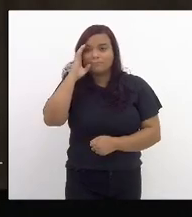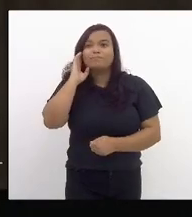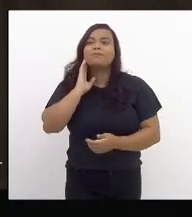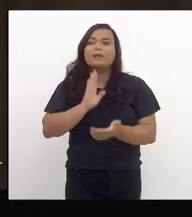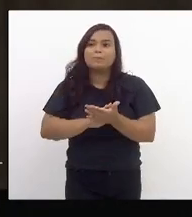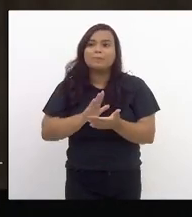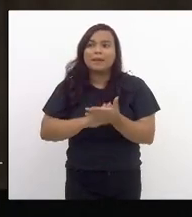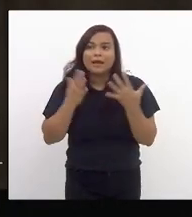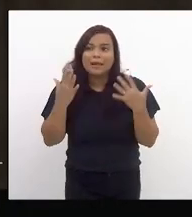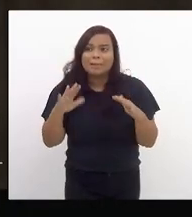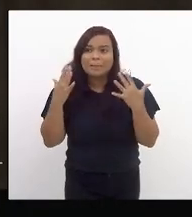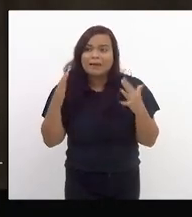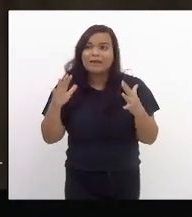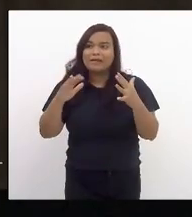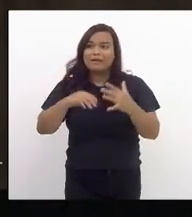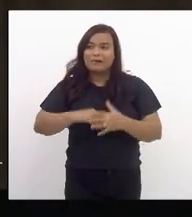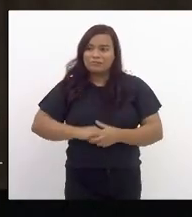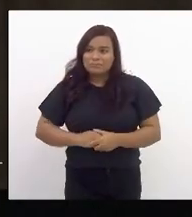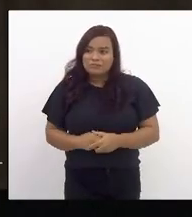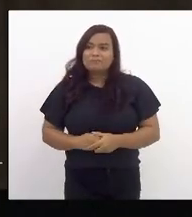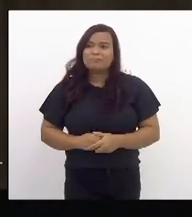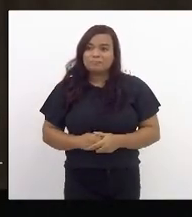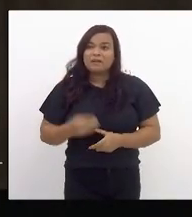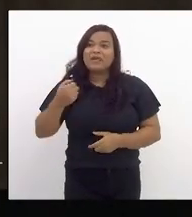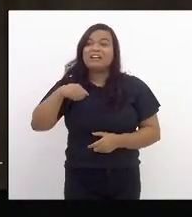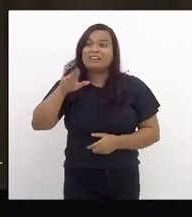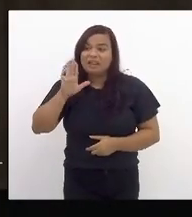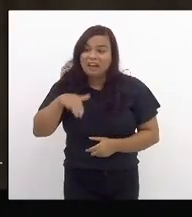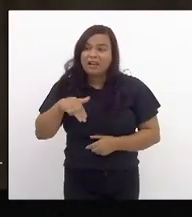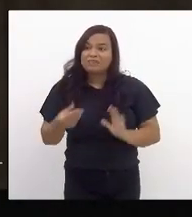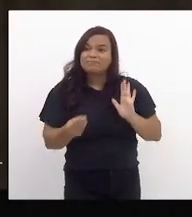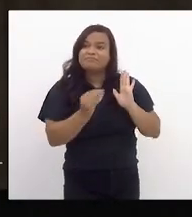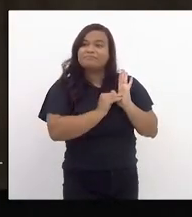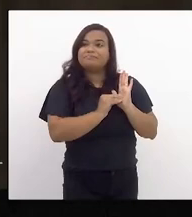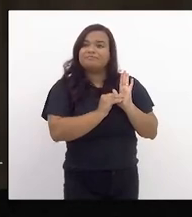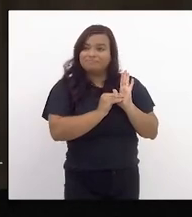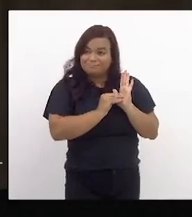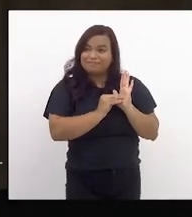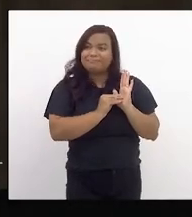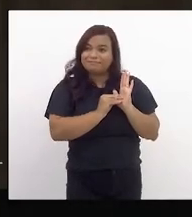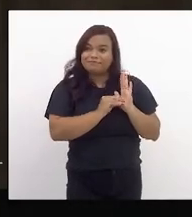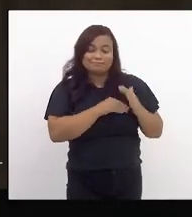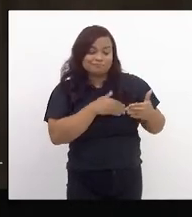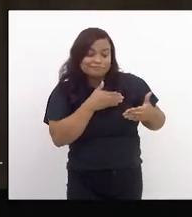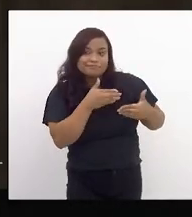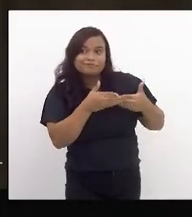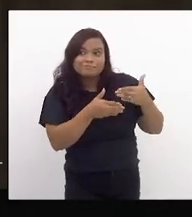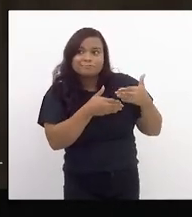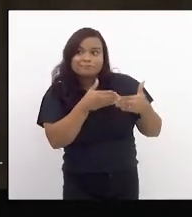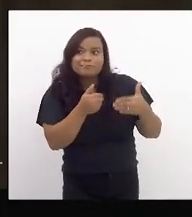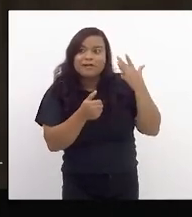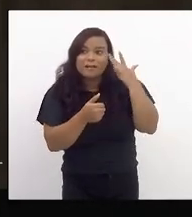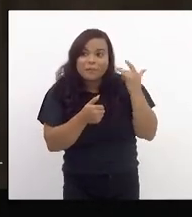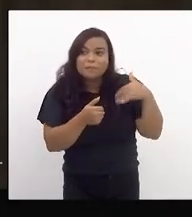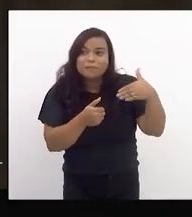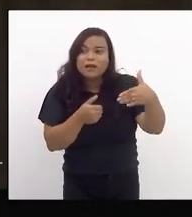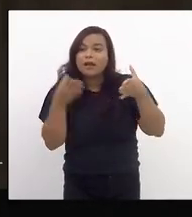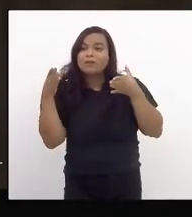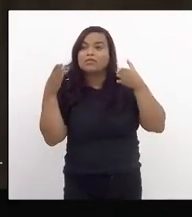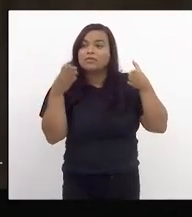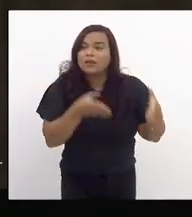Parabéns a quem embarcou nisso. Mas daqui a pouco, amanhã, o enterro